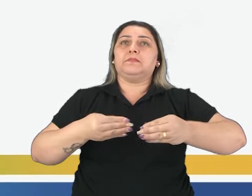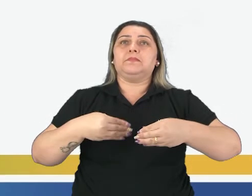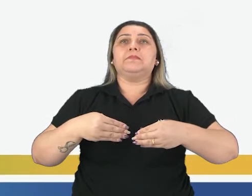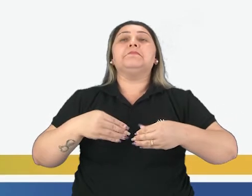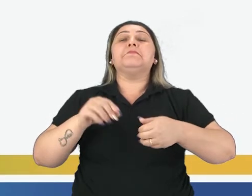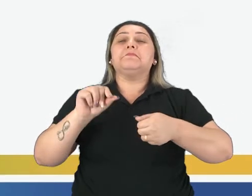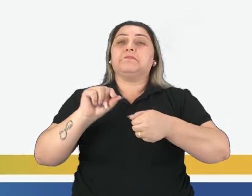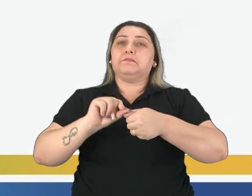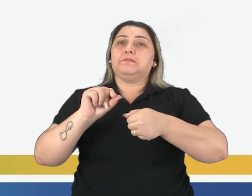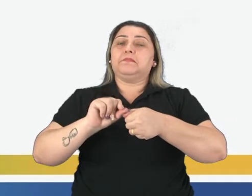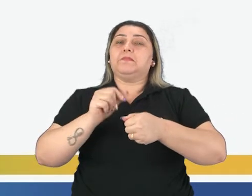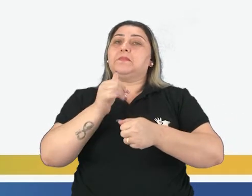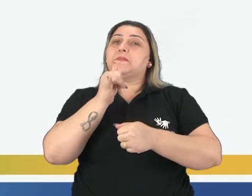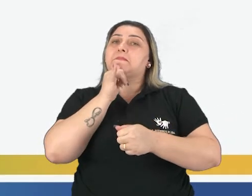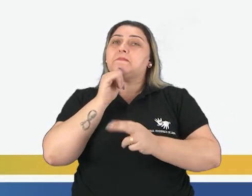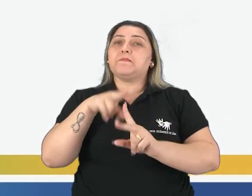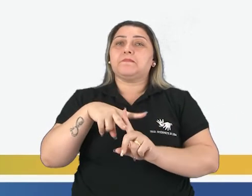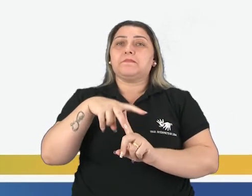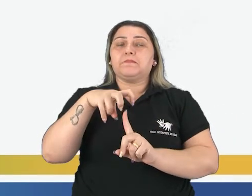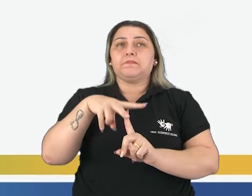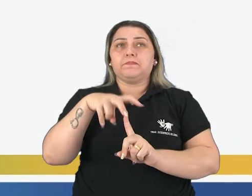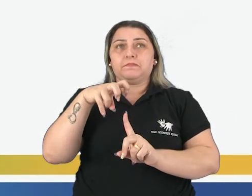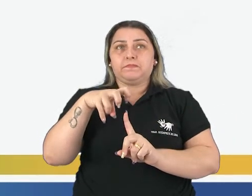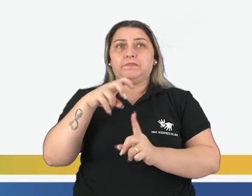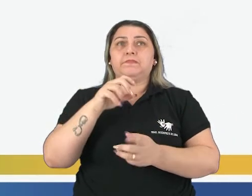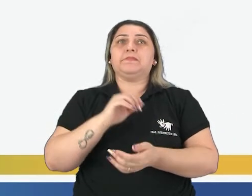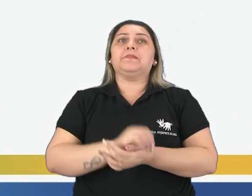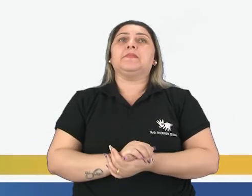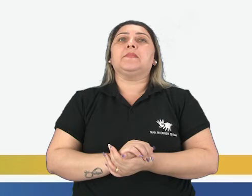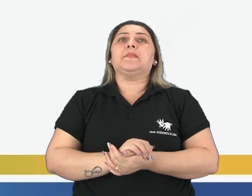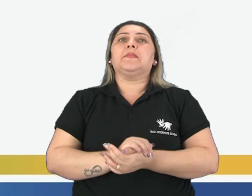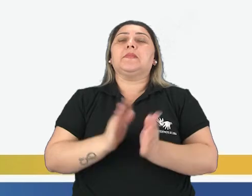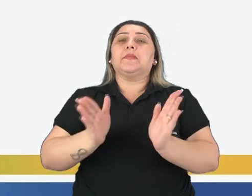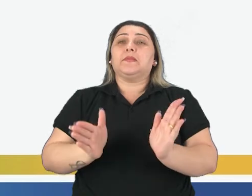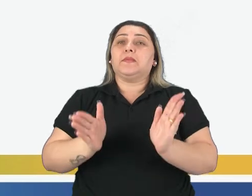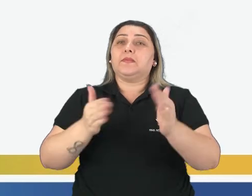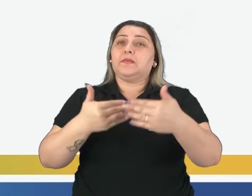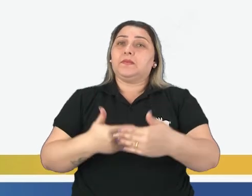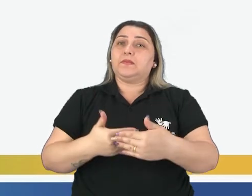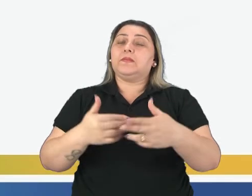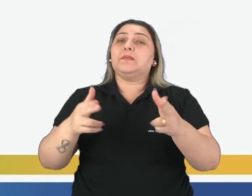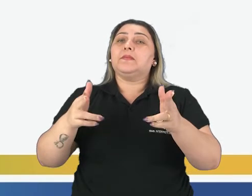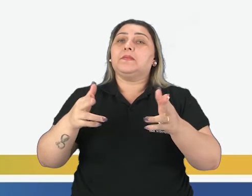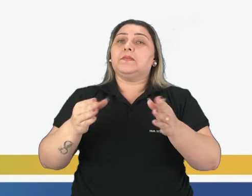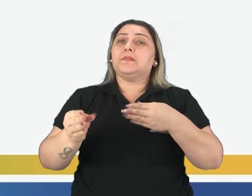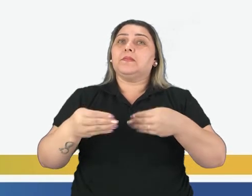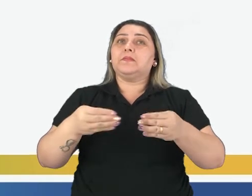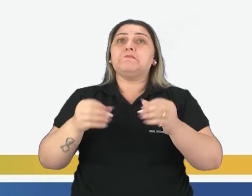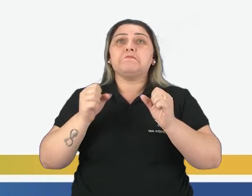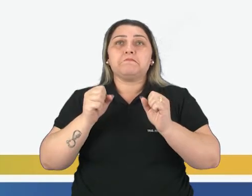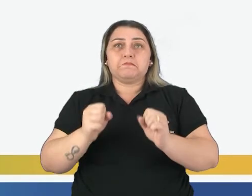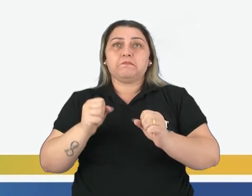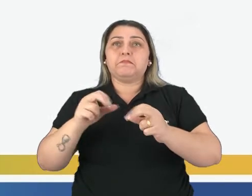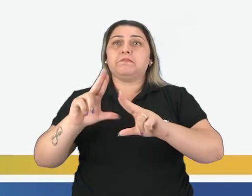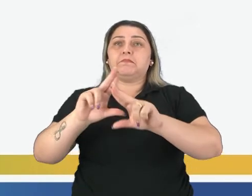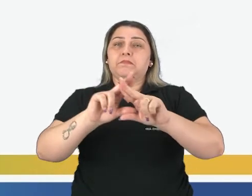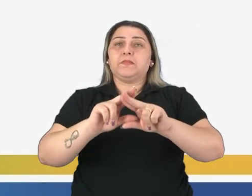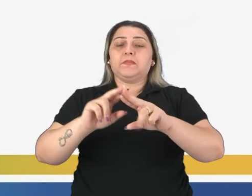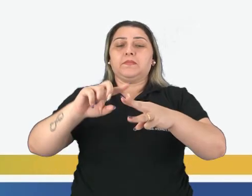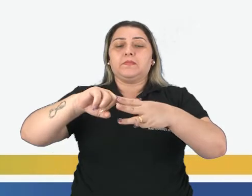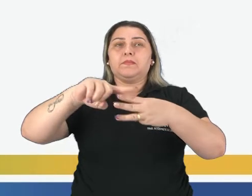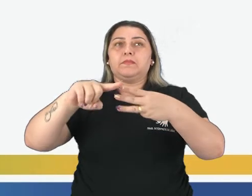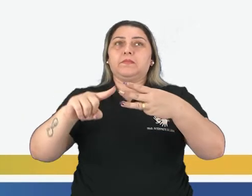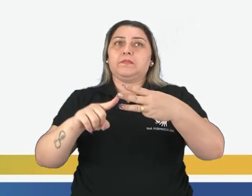são reciclados, por exemplo, garrafas PET e embalagens plásticas. O plástico pode ser reciclado de